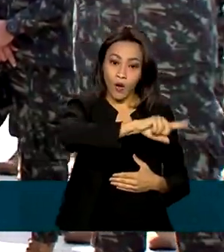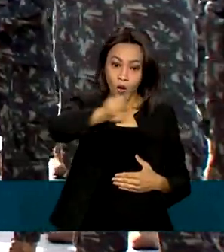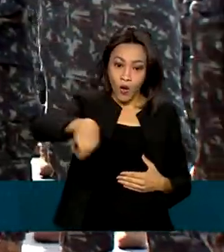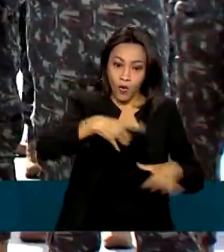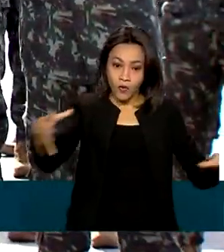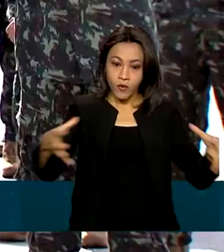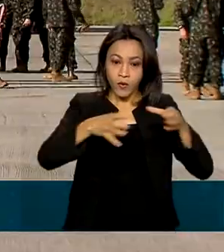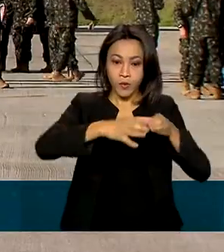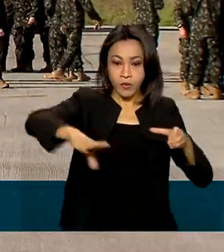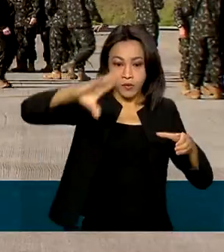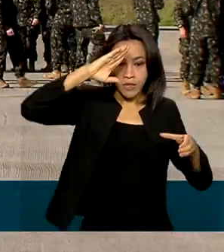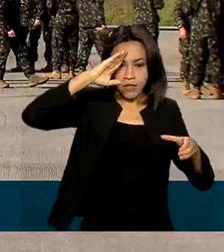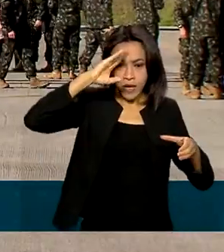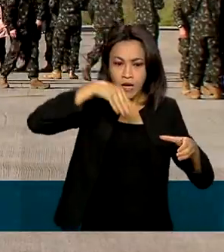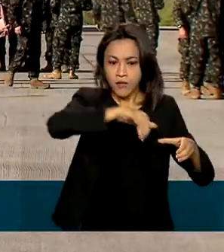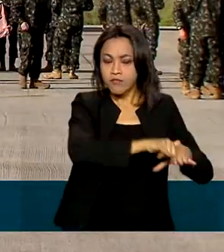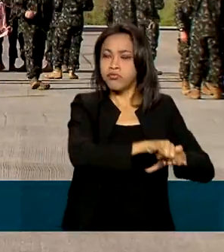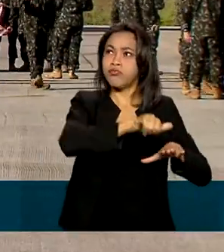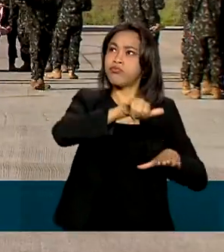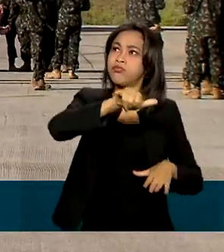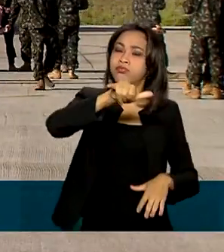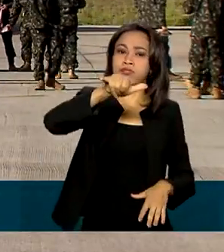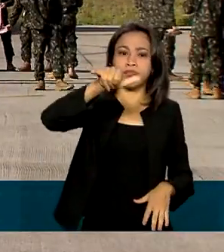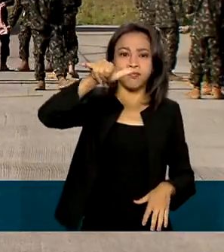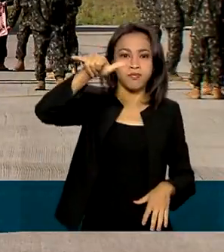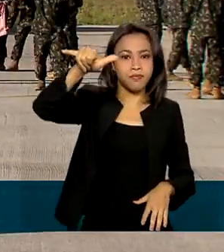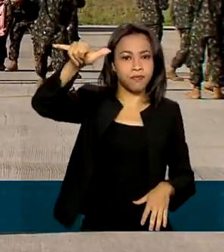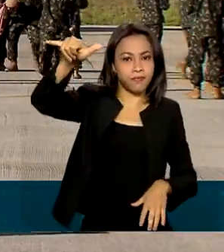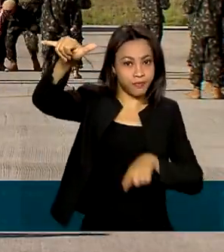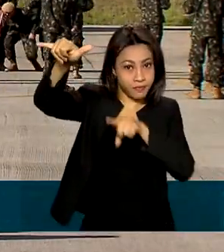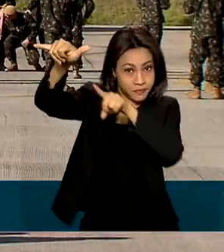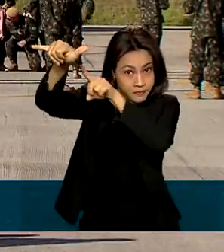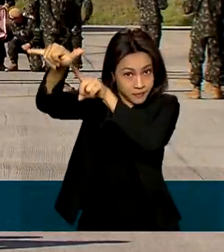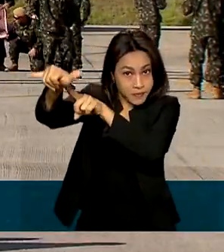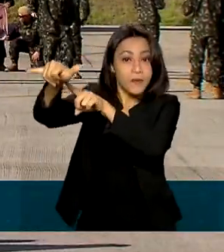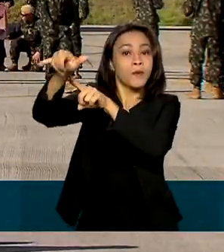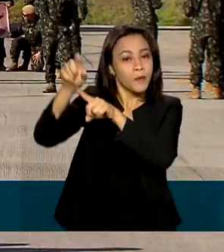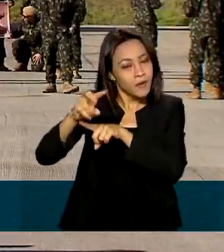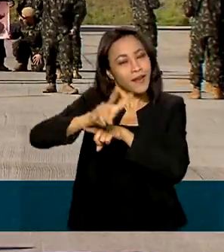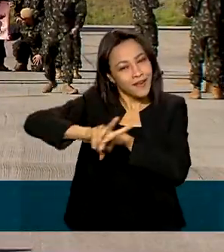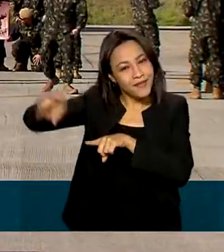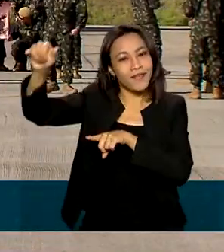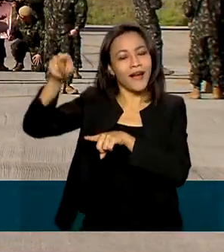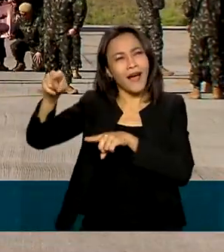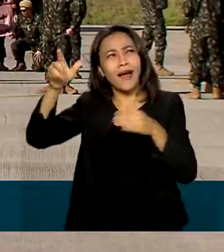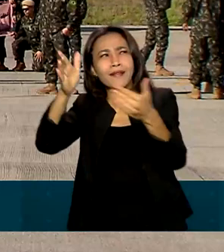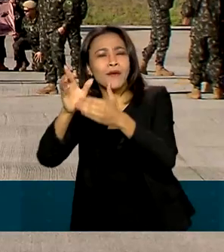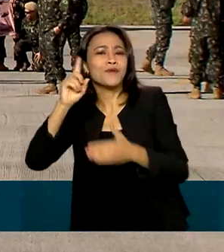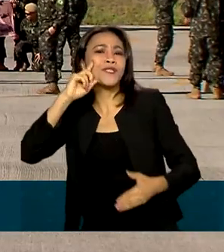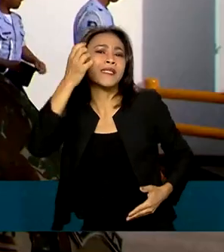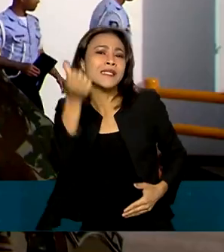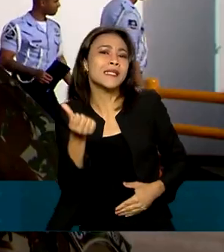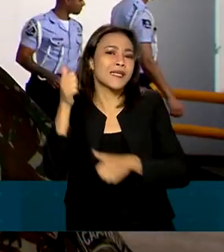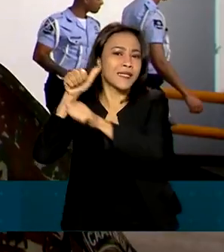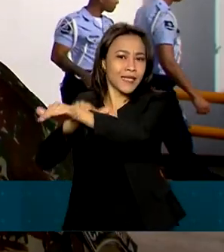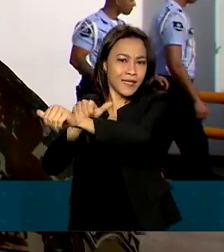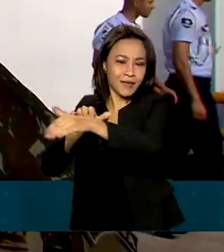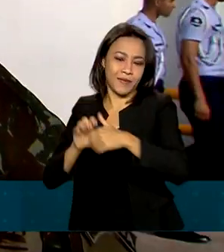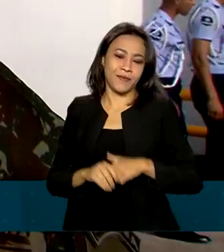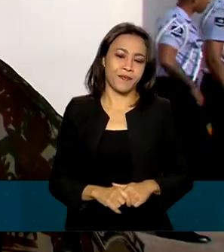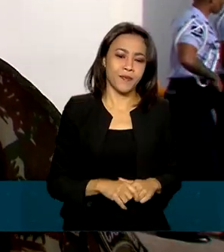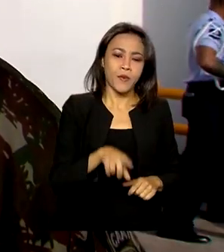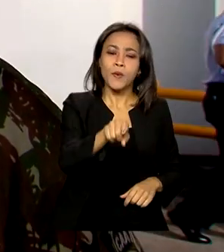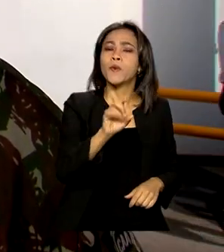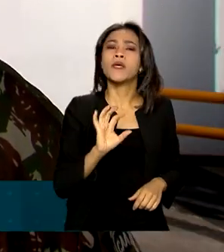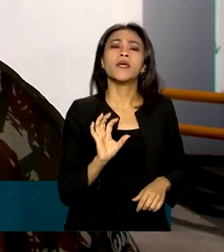Brigada de Infantaria leve embarcam para os Estados Unidos onde devem realizar o exercício até o dia seis de Setembro que que